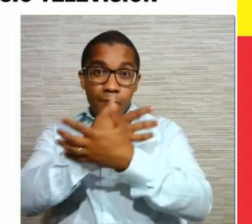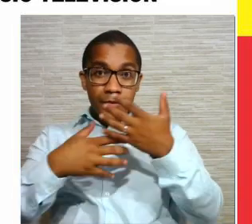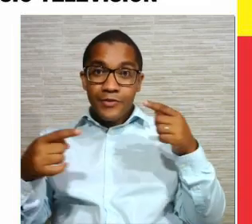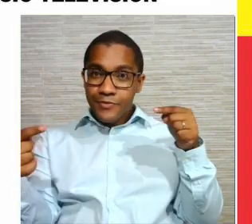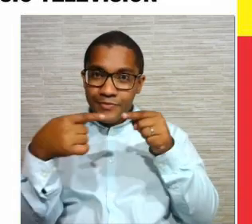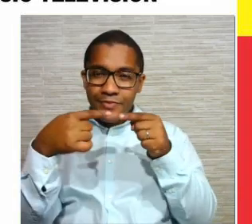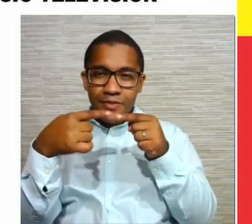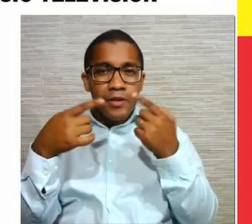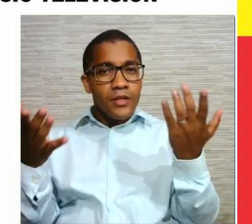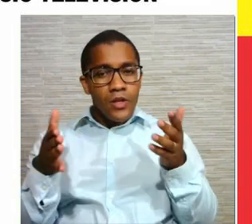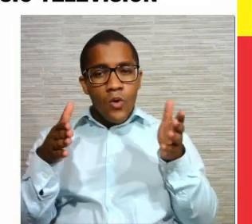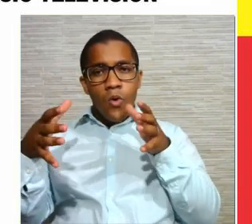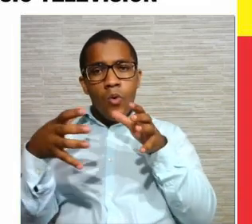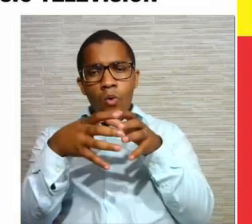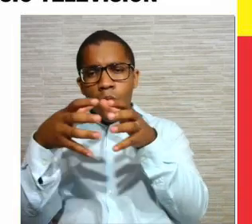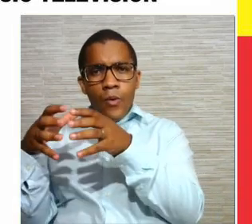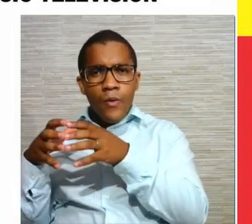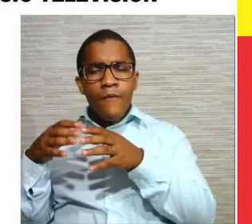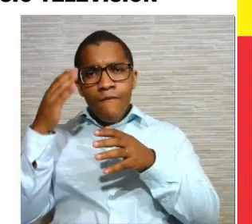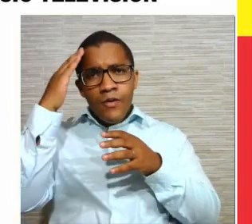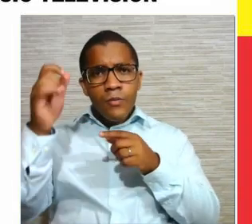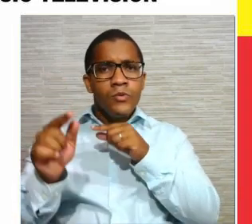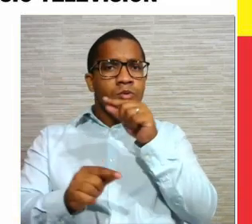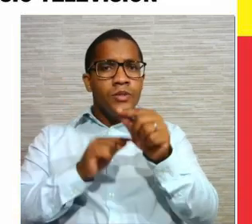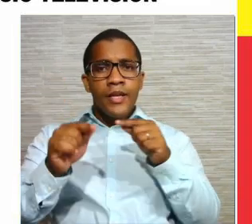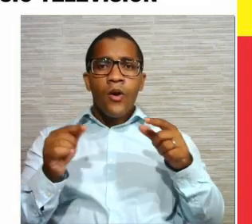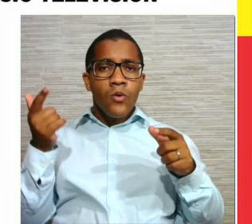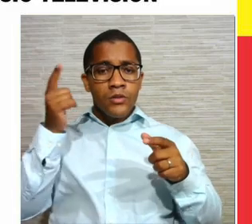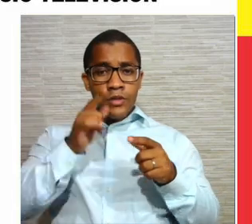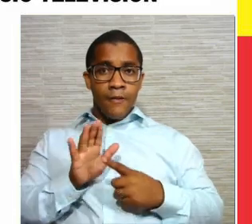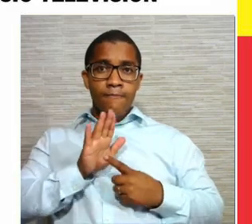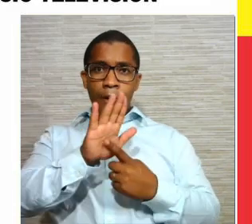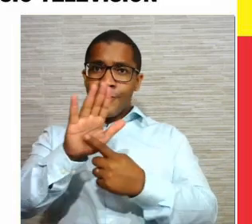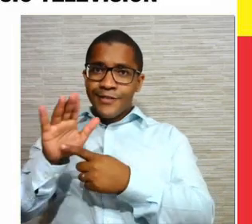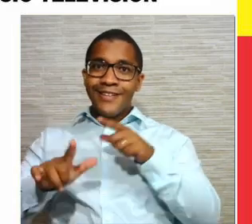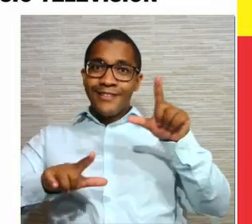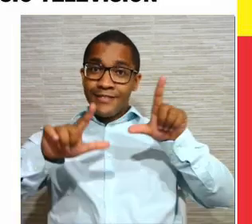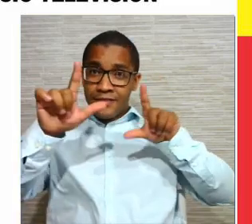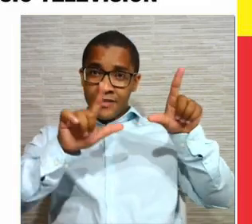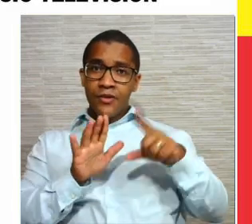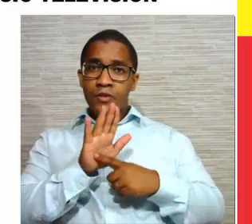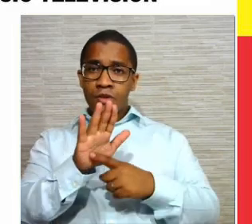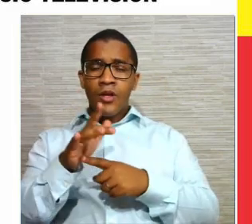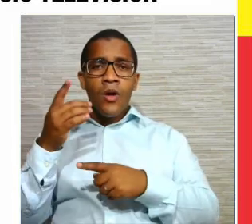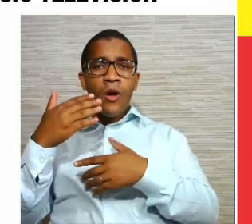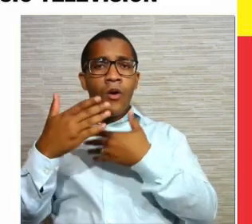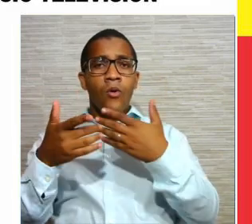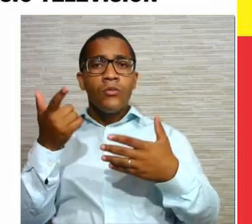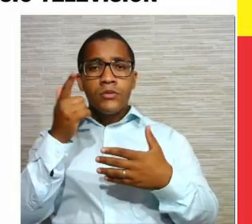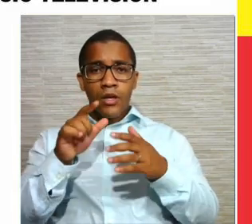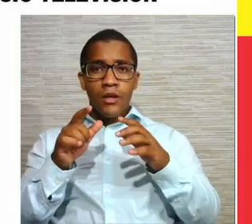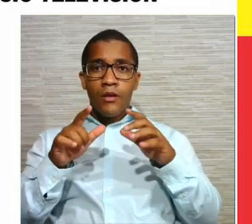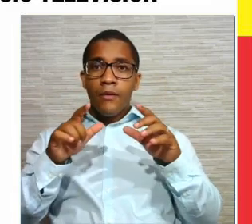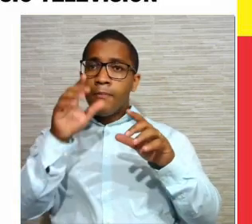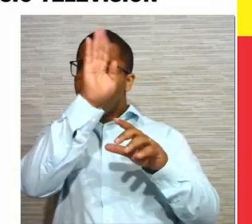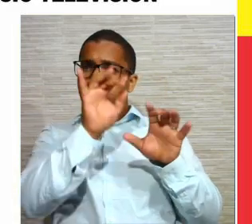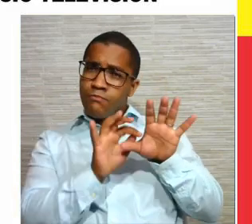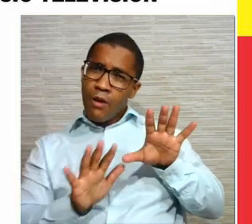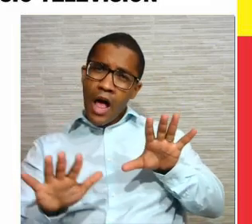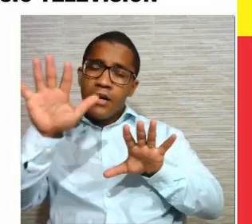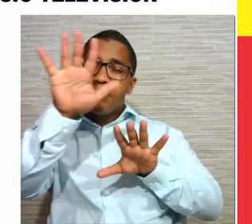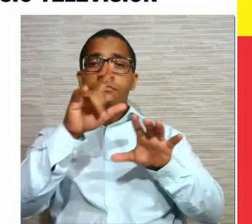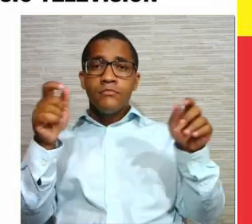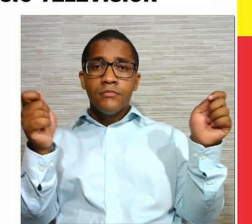esses grupos de destaques do período, tiveram suas clipes veiculados no canal, ganhando mais projeção nacional. Então, tinha